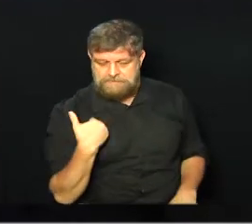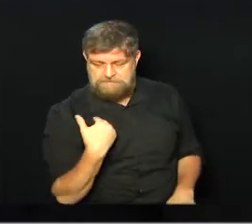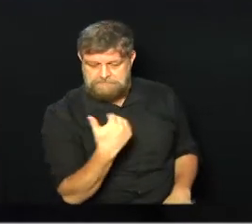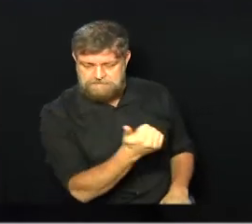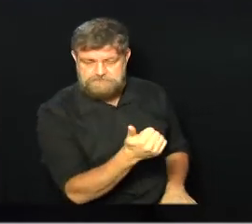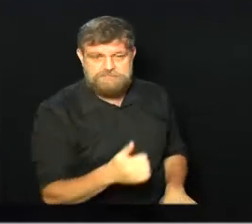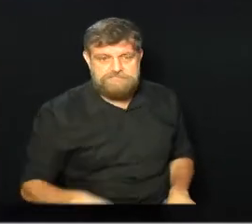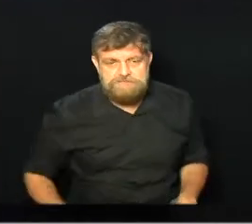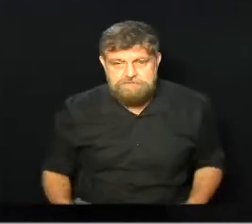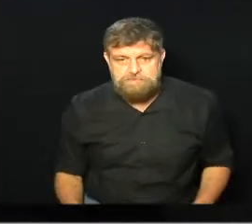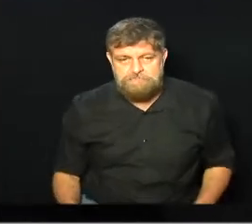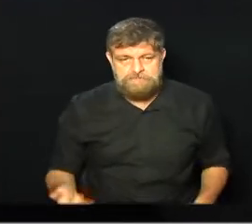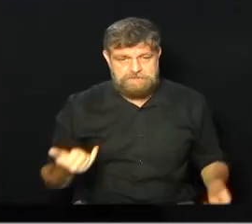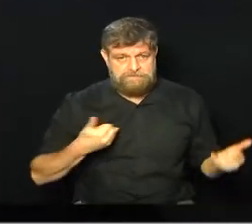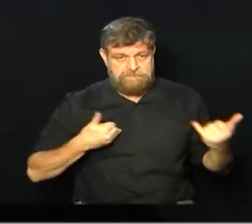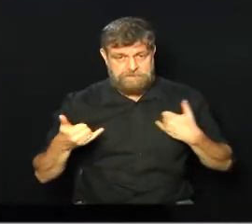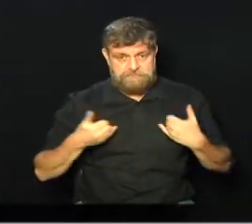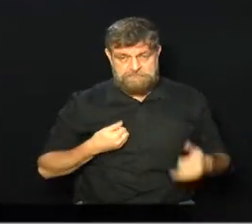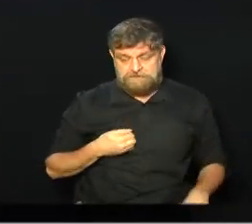falou assim,